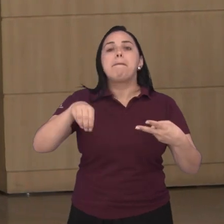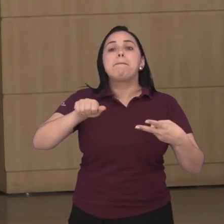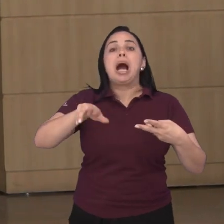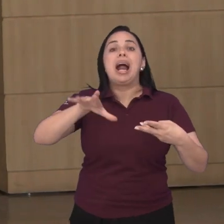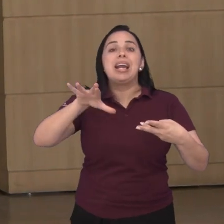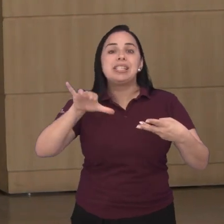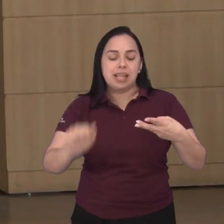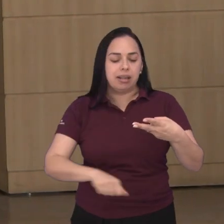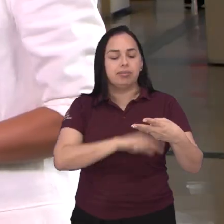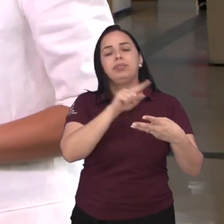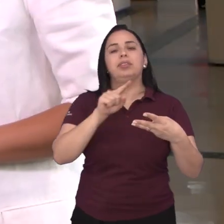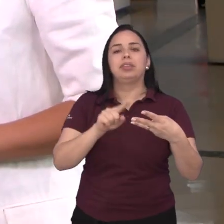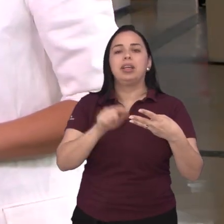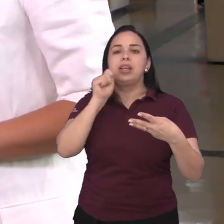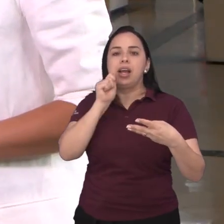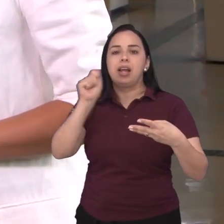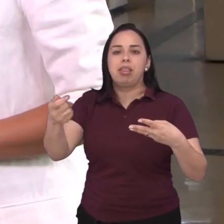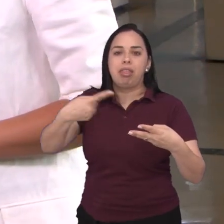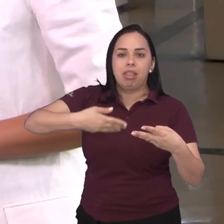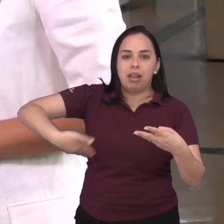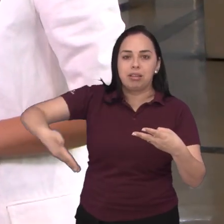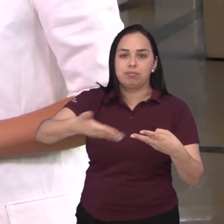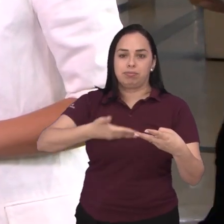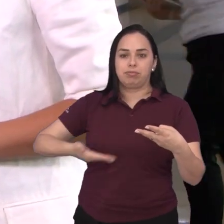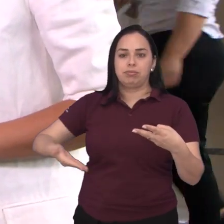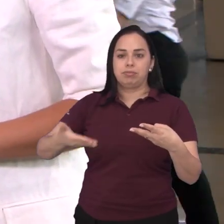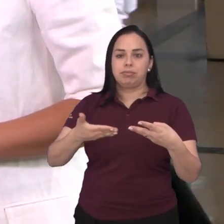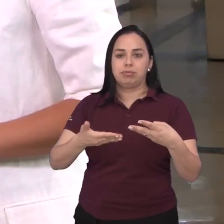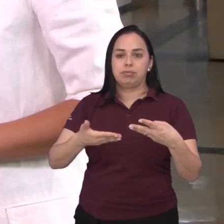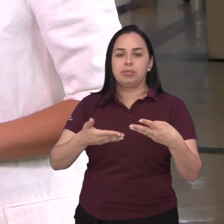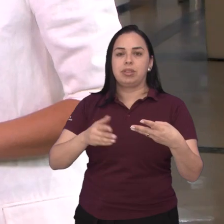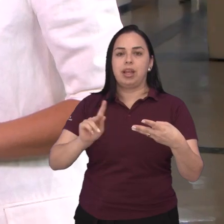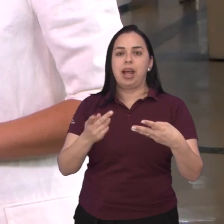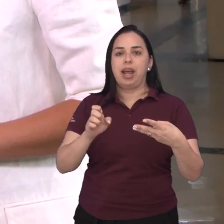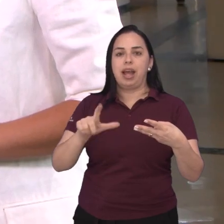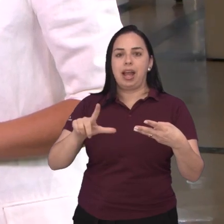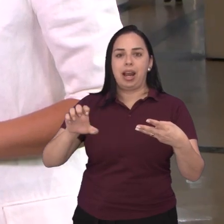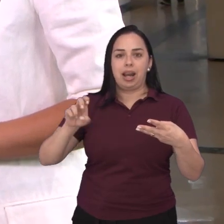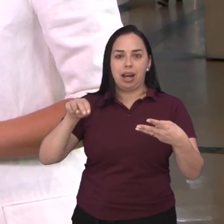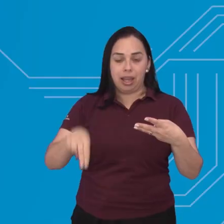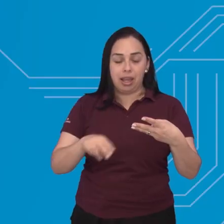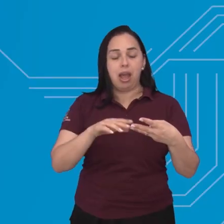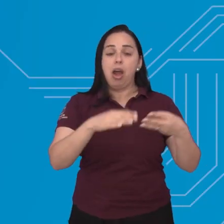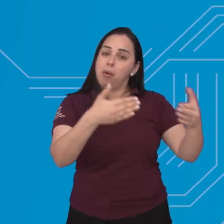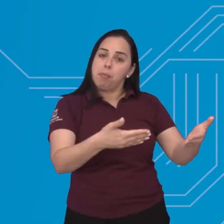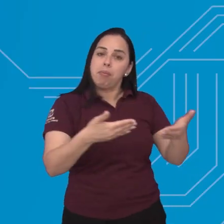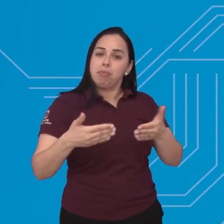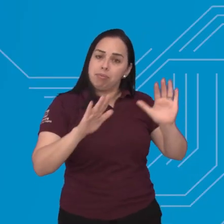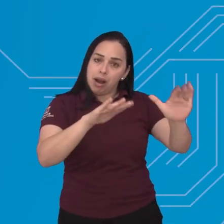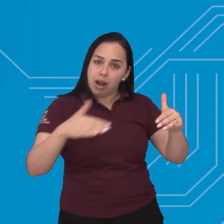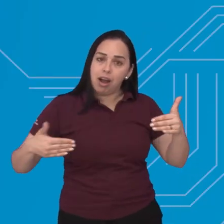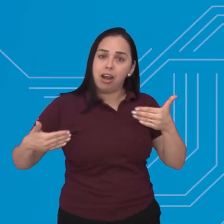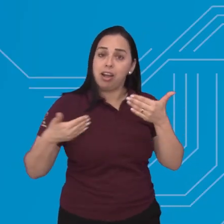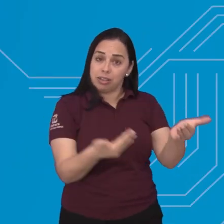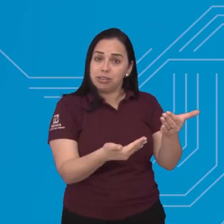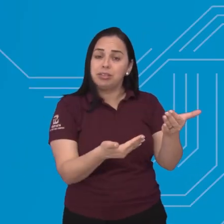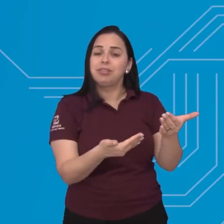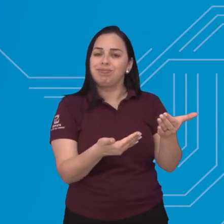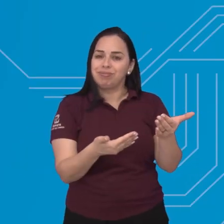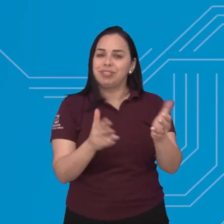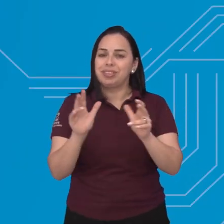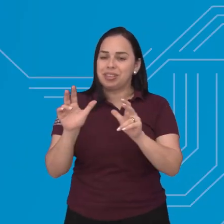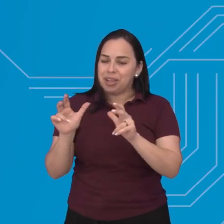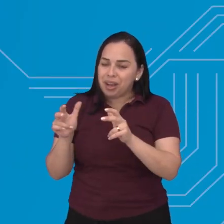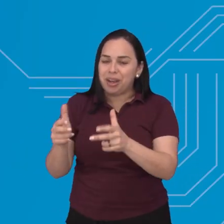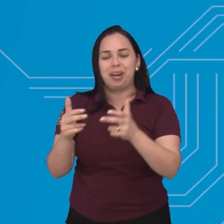Comunicação, Márcia Tavares, e a assessora de Relações Institucionais, Ellen Ribeiro. Foi uma honra receber a TV Alesp aqui